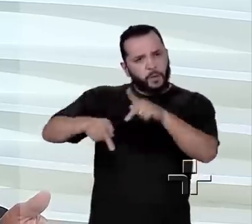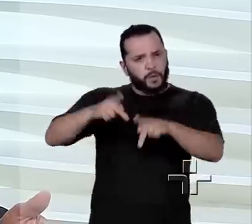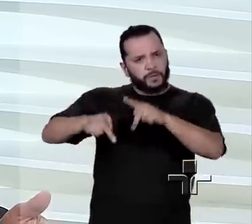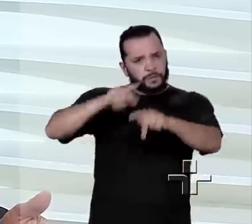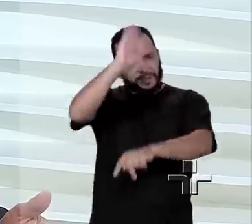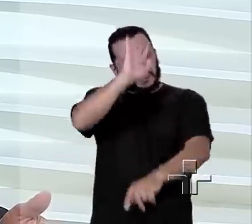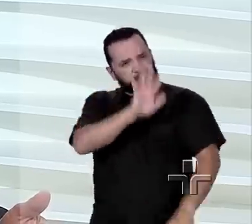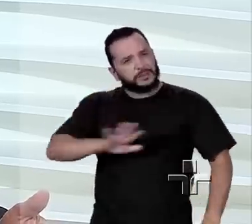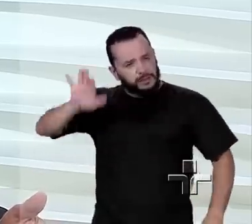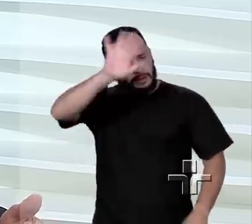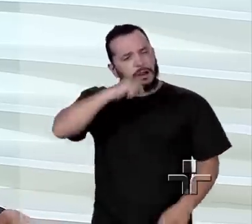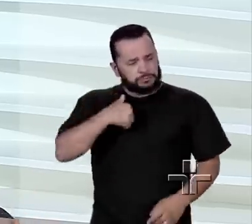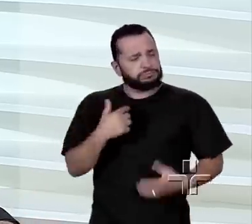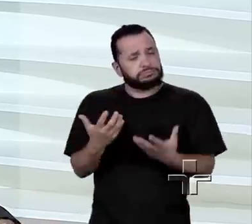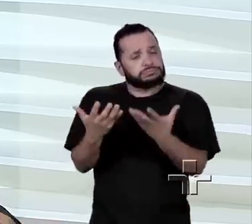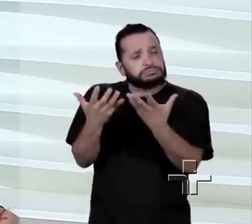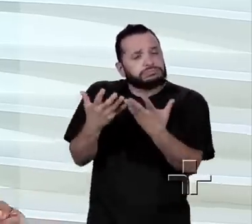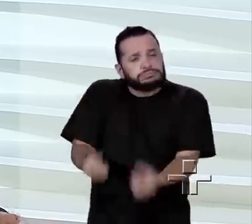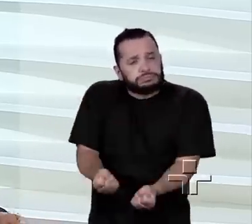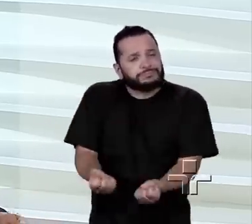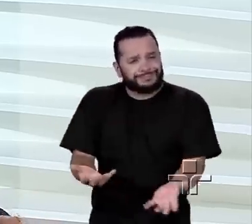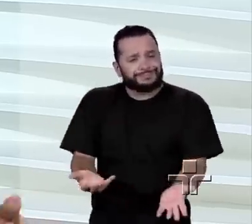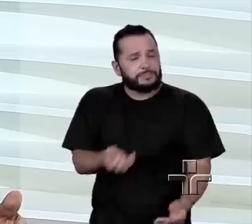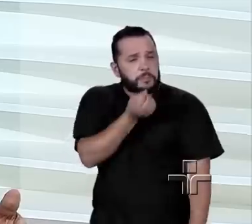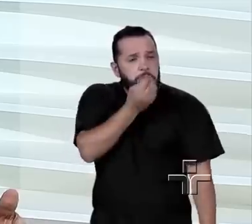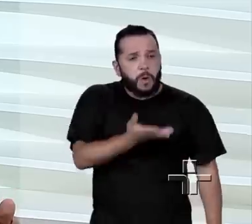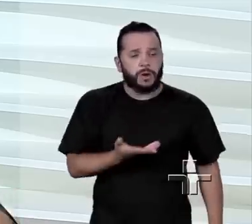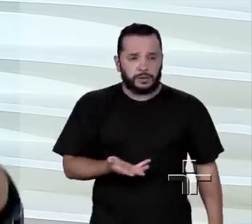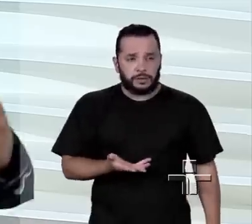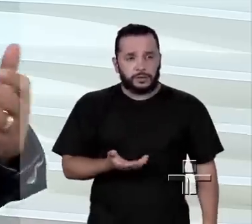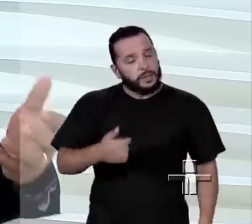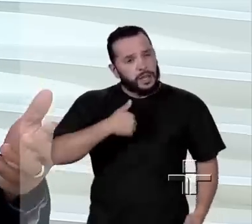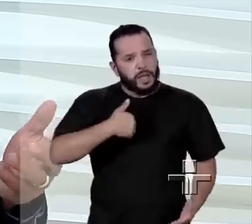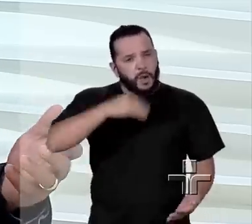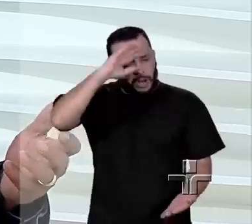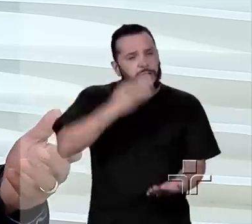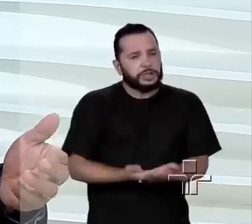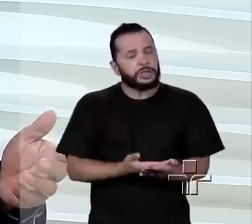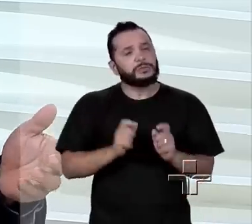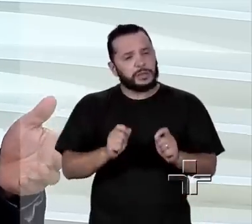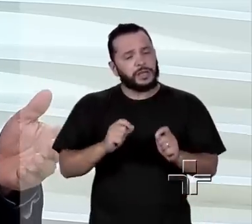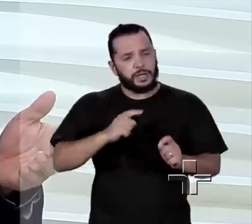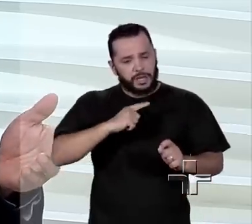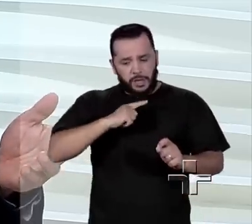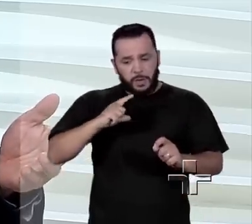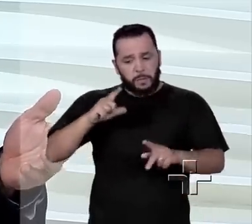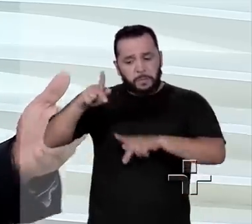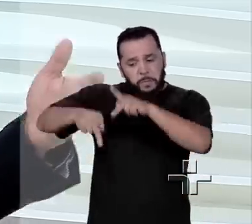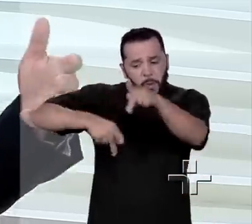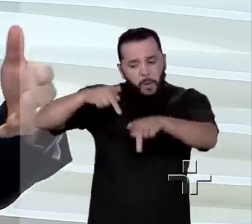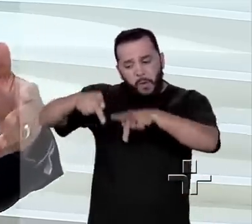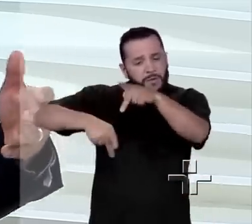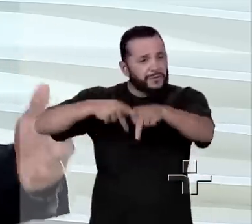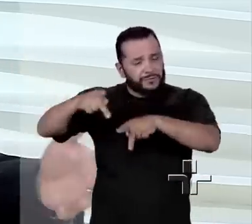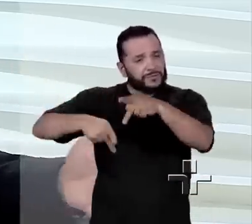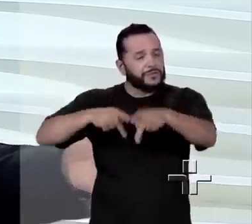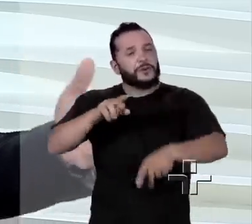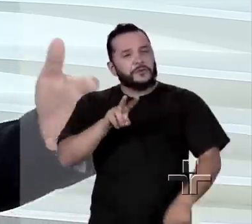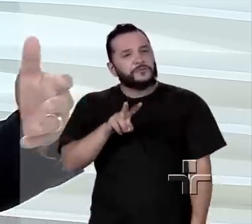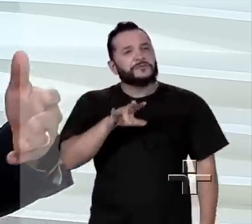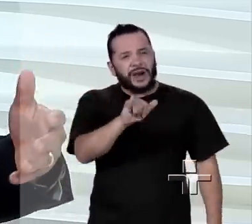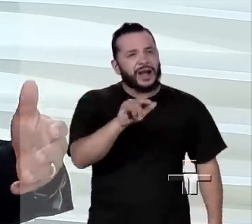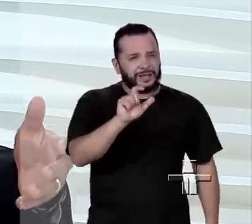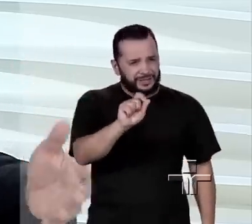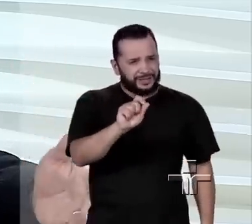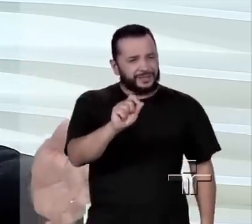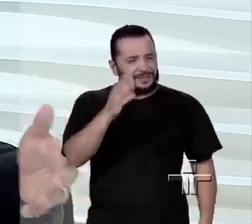população está sendo muito boa. E eu creio que a população ela vai compelir também todos